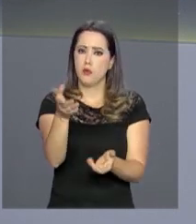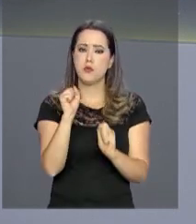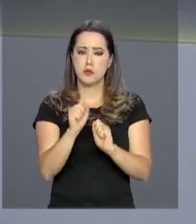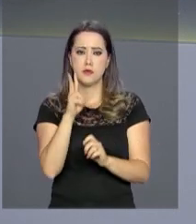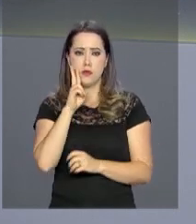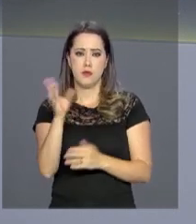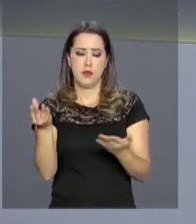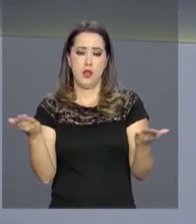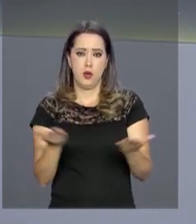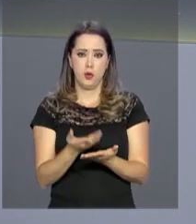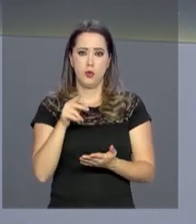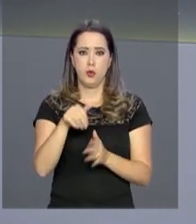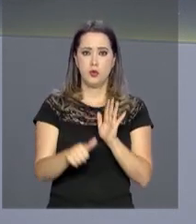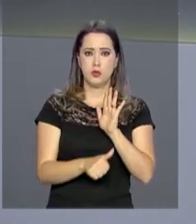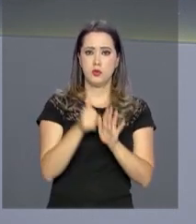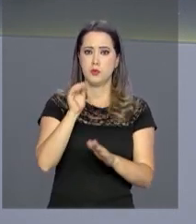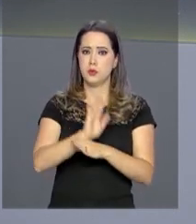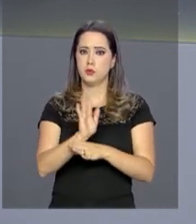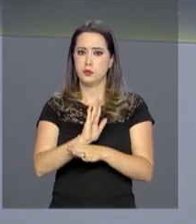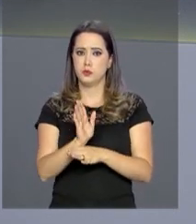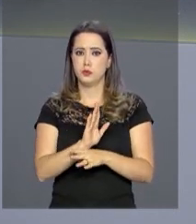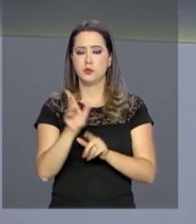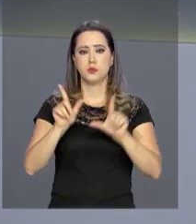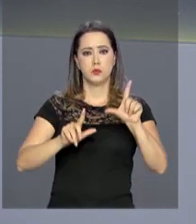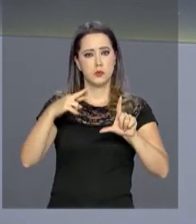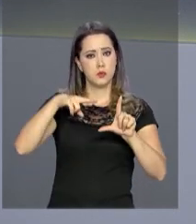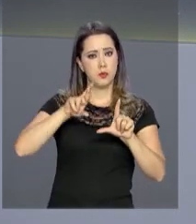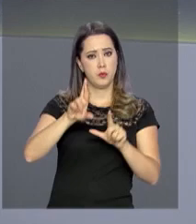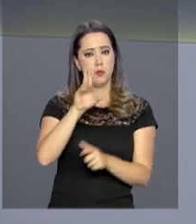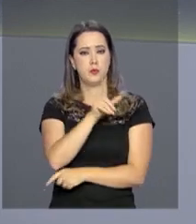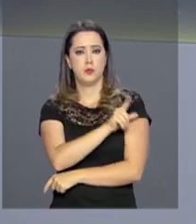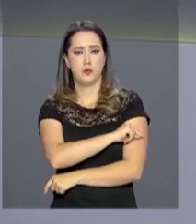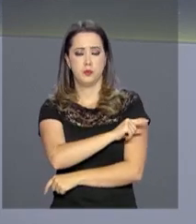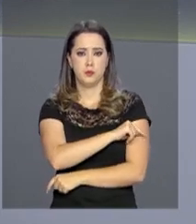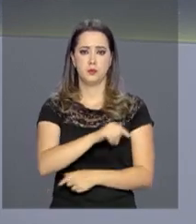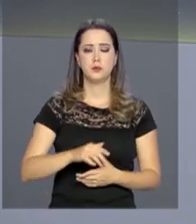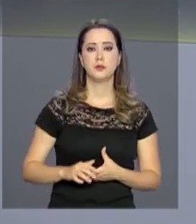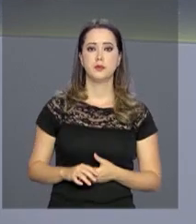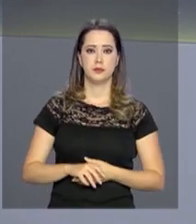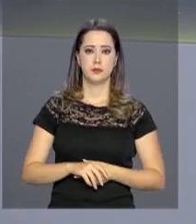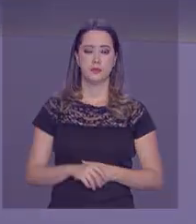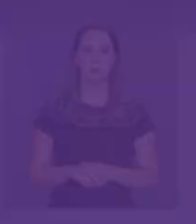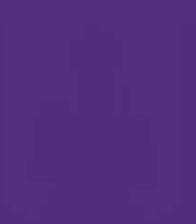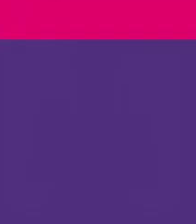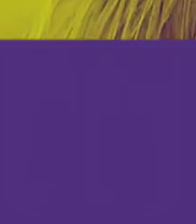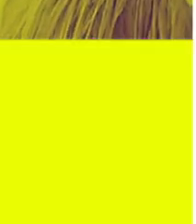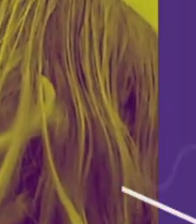você vai ver agora na primeira reportagem da série da NBR sobre vacinação.